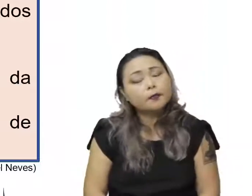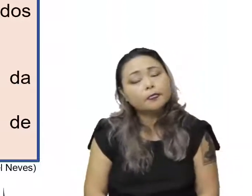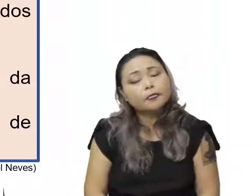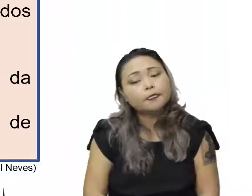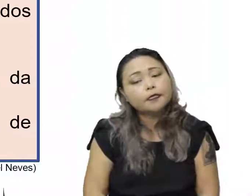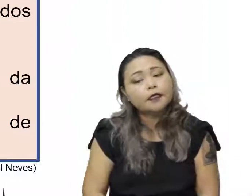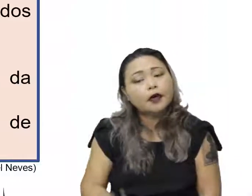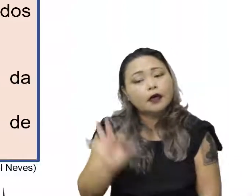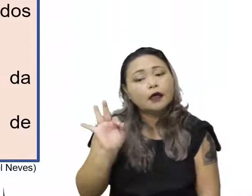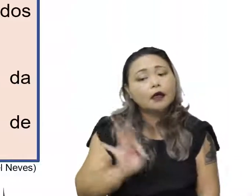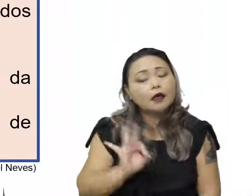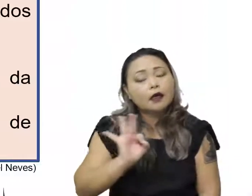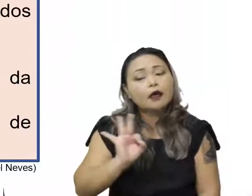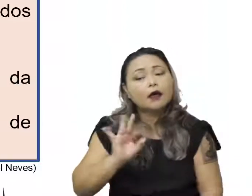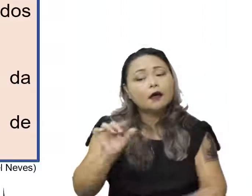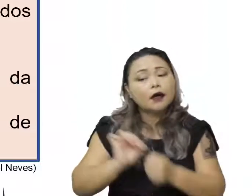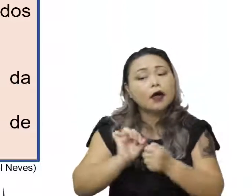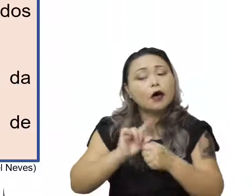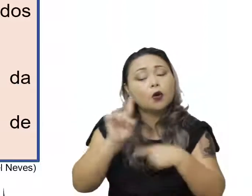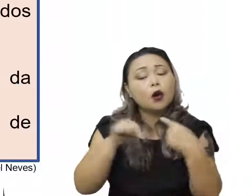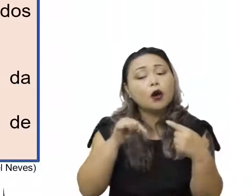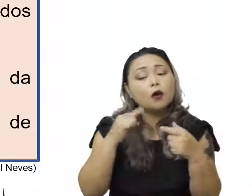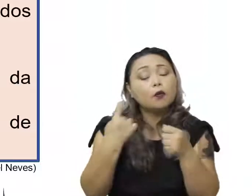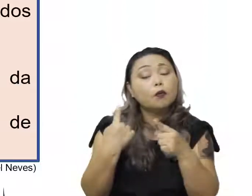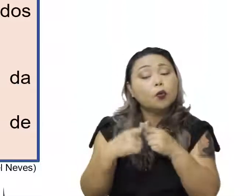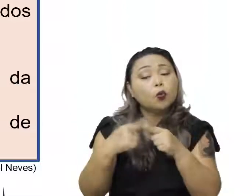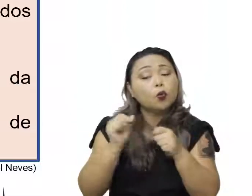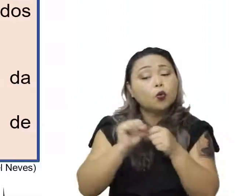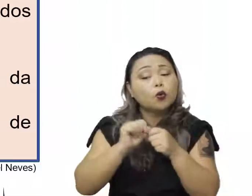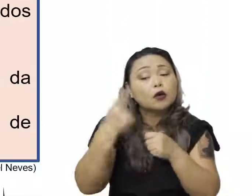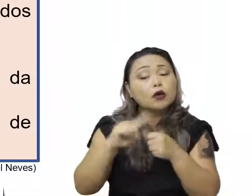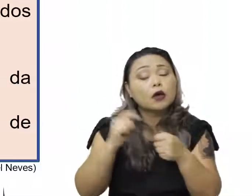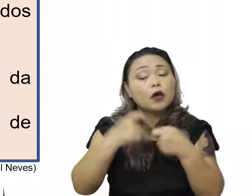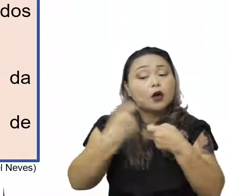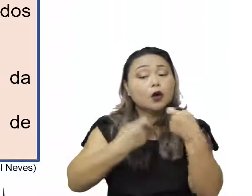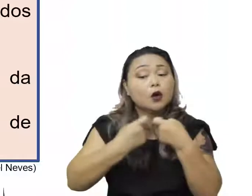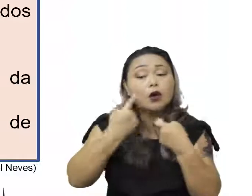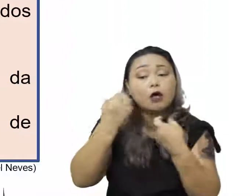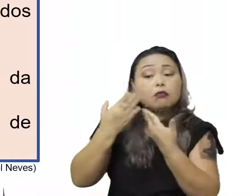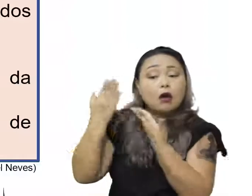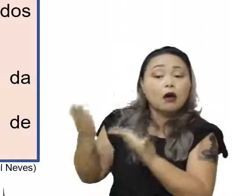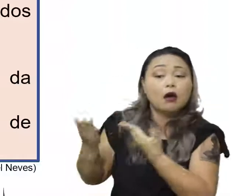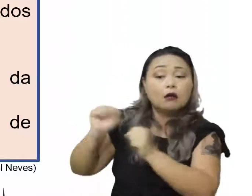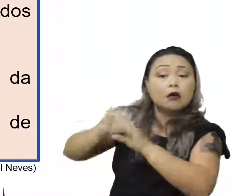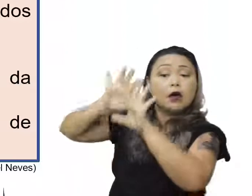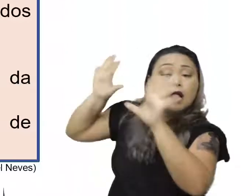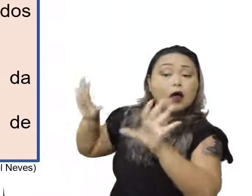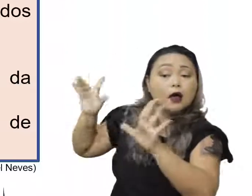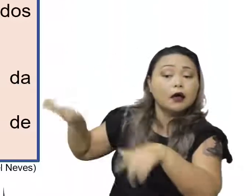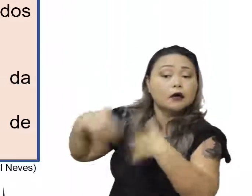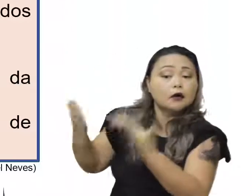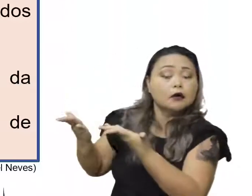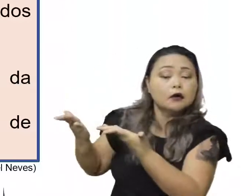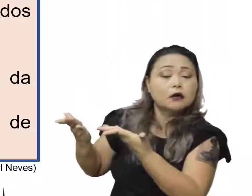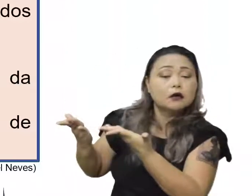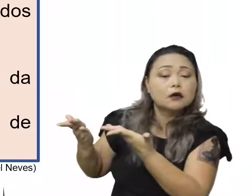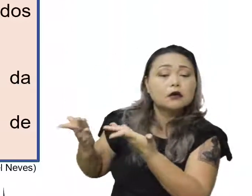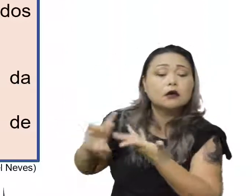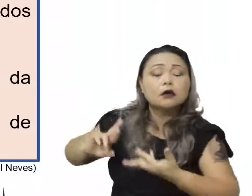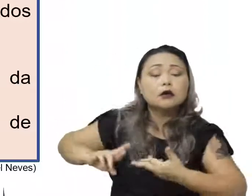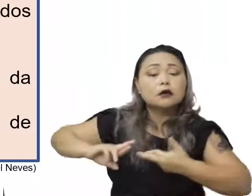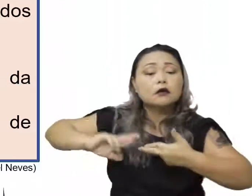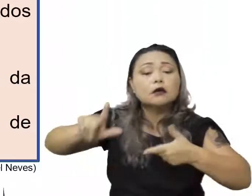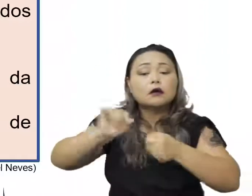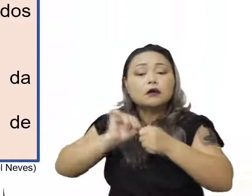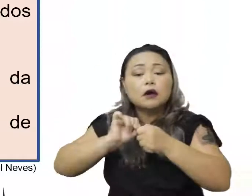América. Quais foram o motivo da guerra, professor Arimateia? Está aí, meu filho, bem claro, ó. Divergência em relação